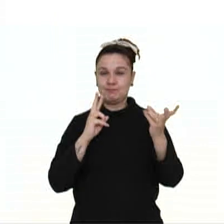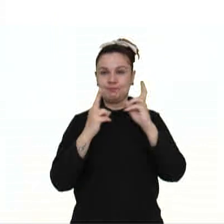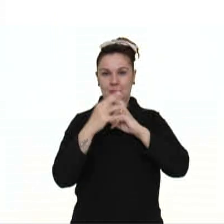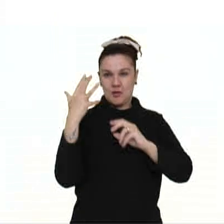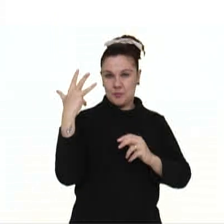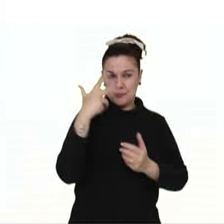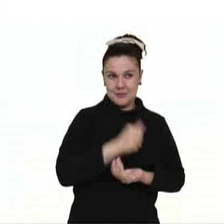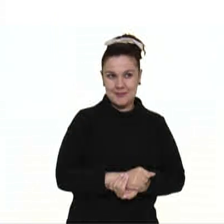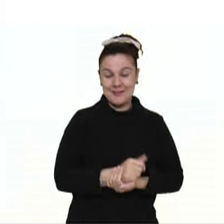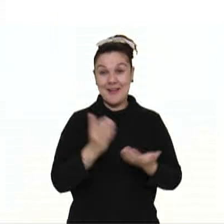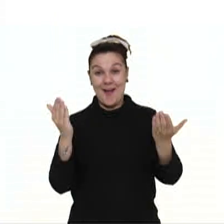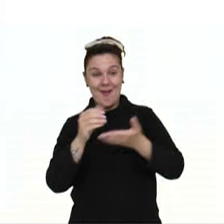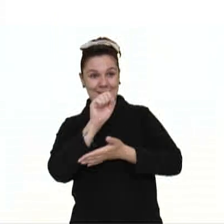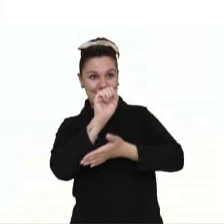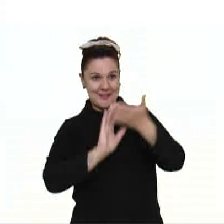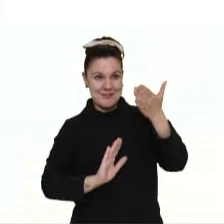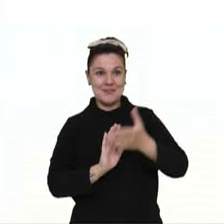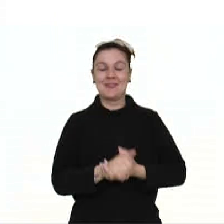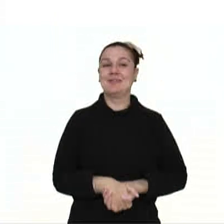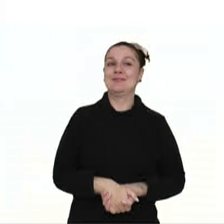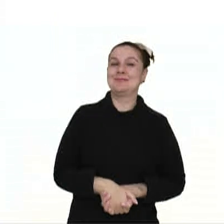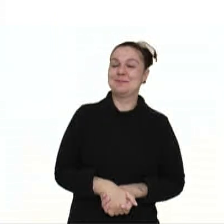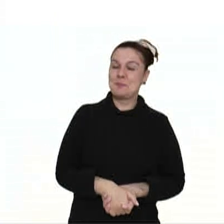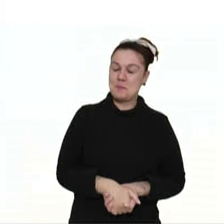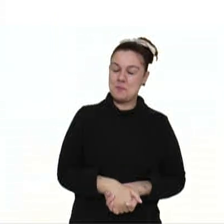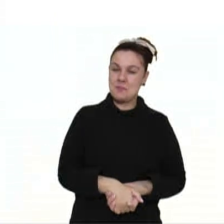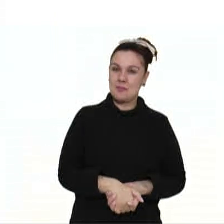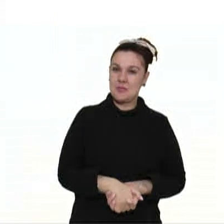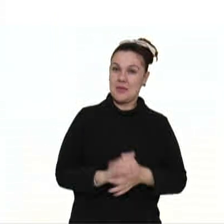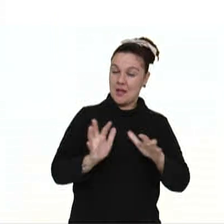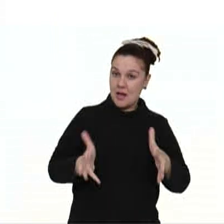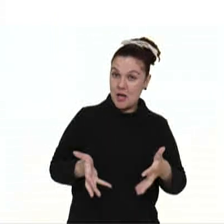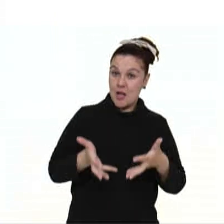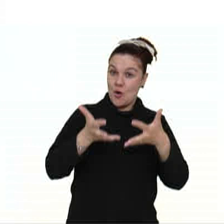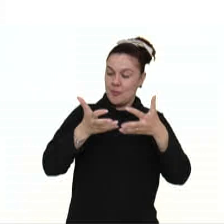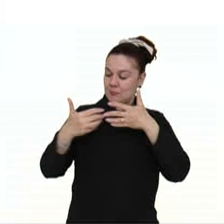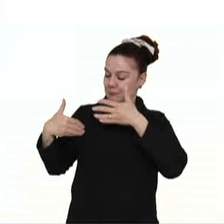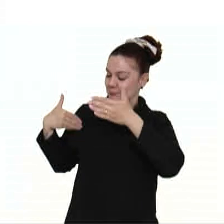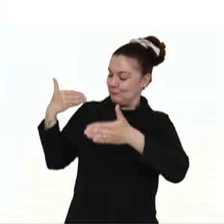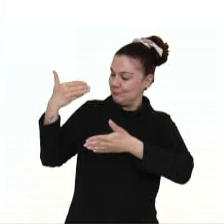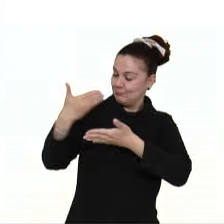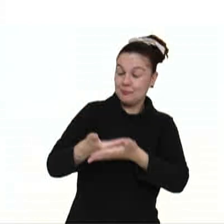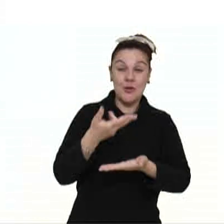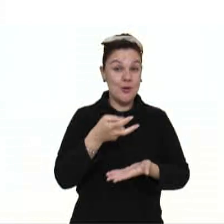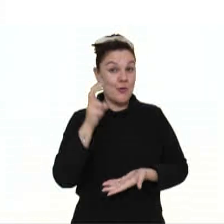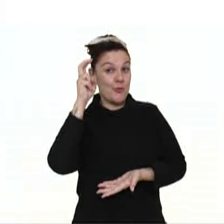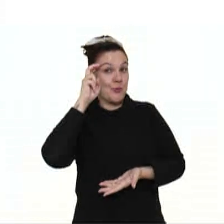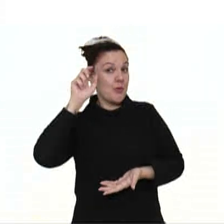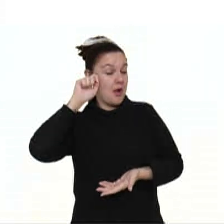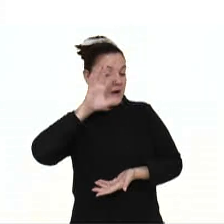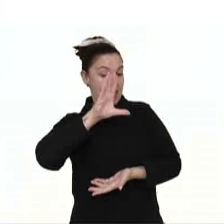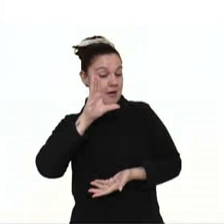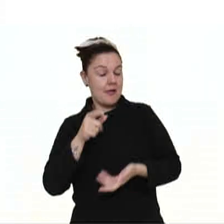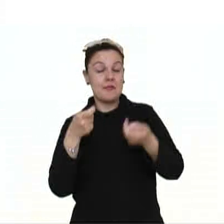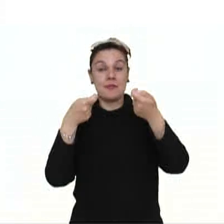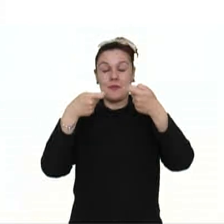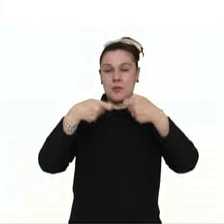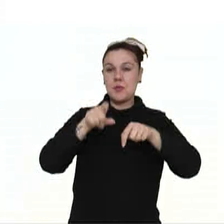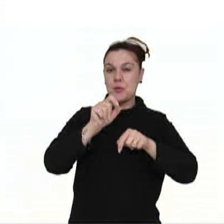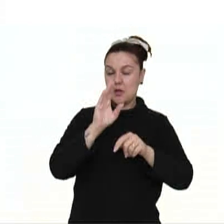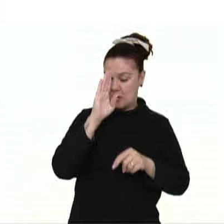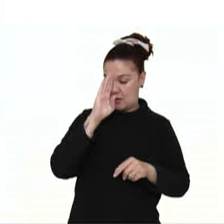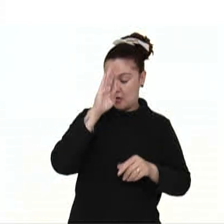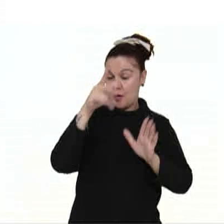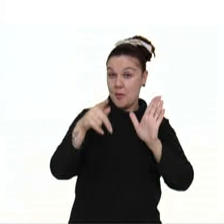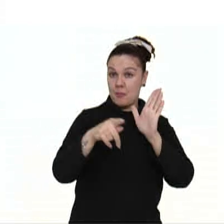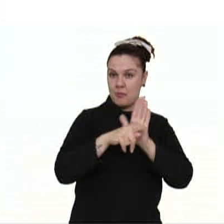arte. E vamos de atividade já. A recuperação da herança cultural africana deve levar em conta o que é próprio